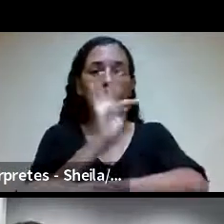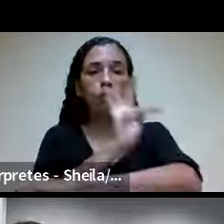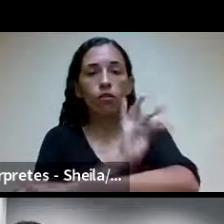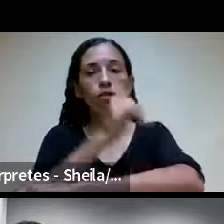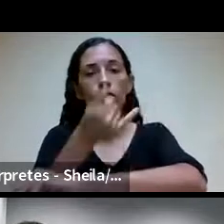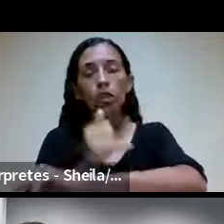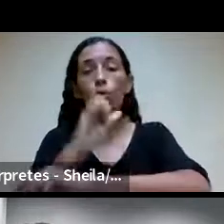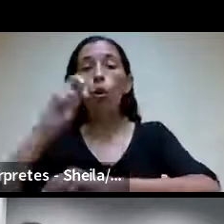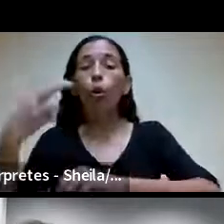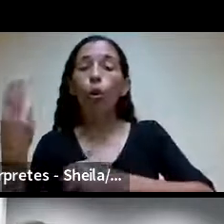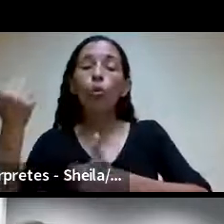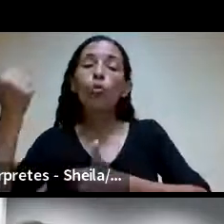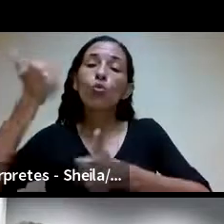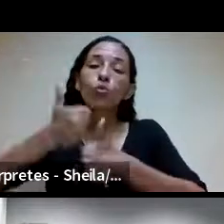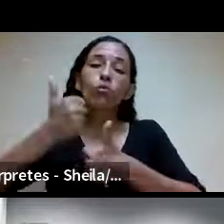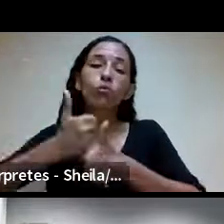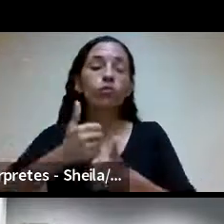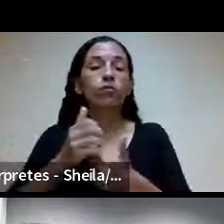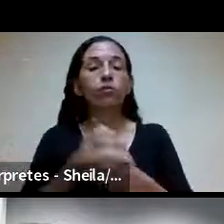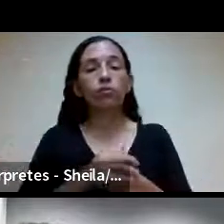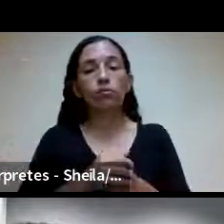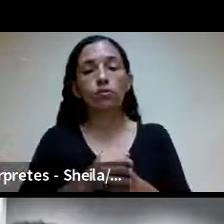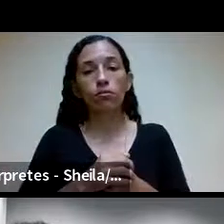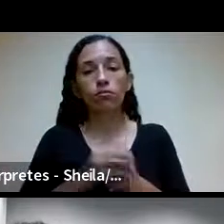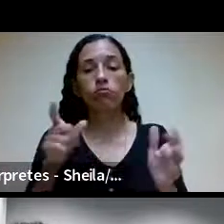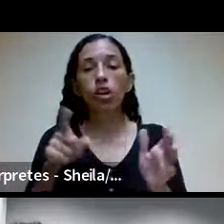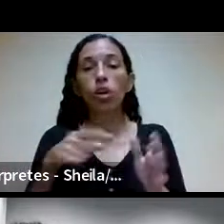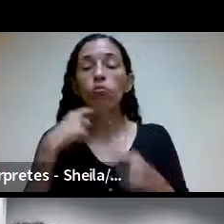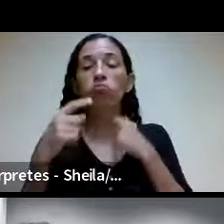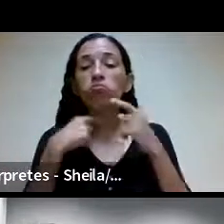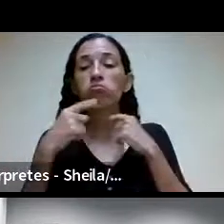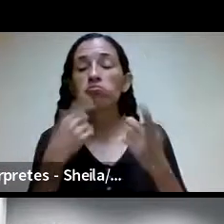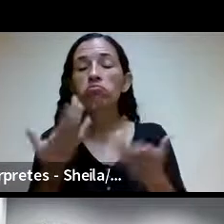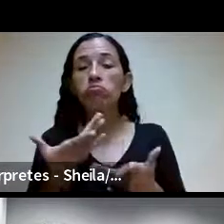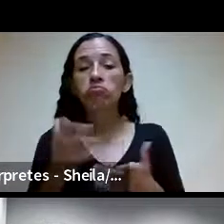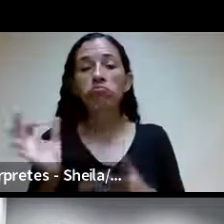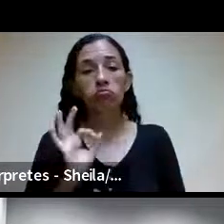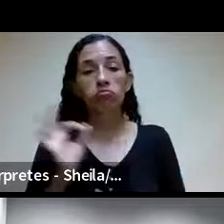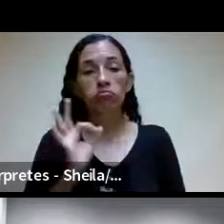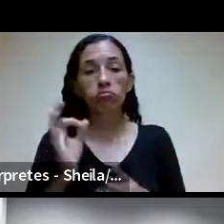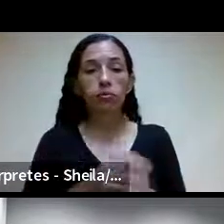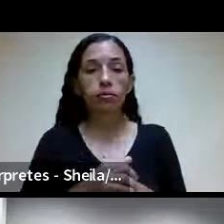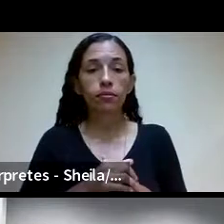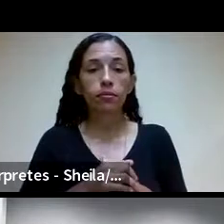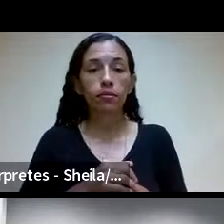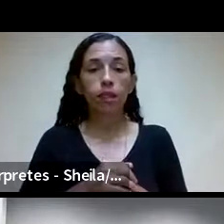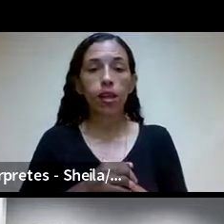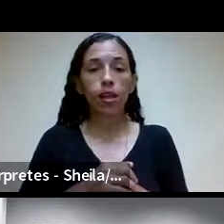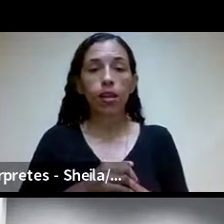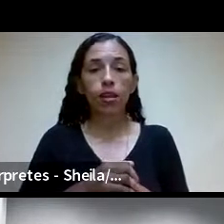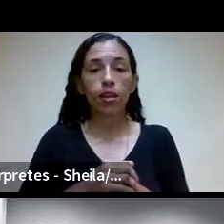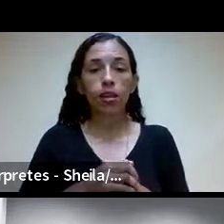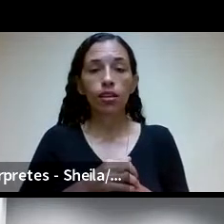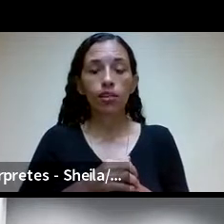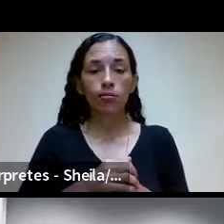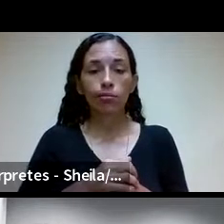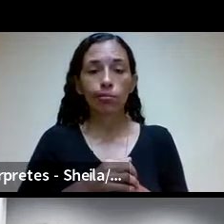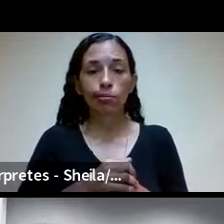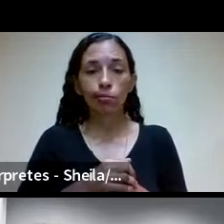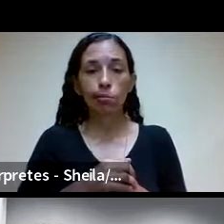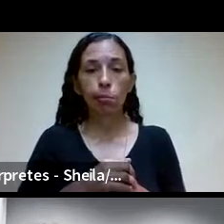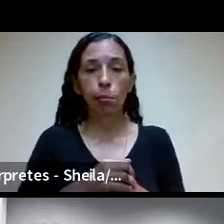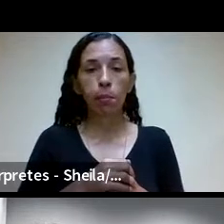Algum questionamento? Muito obrigado. E dando senhor certo. Presidente, no caso, é o meu gabinete, não é isso?